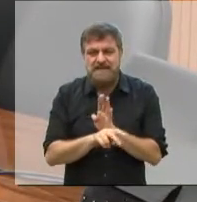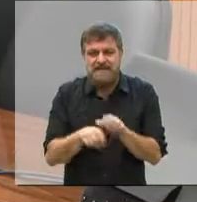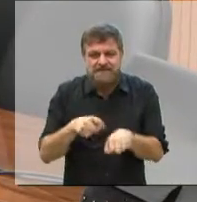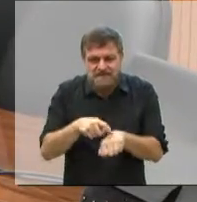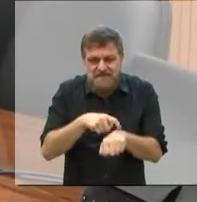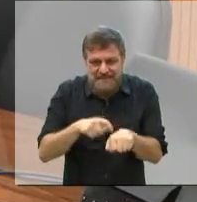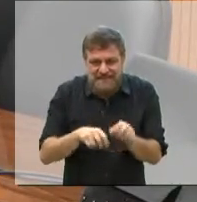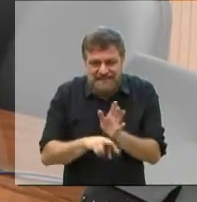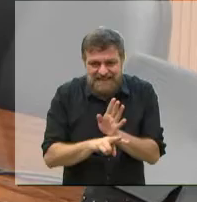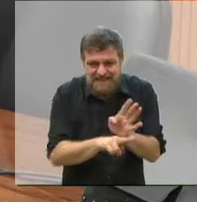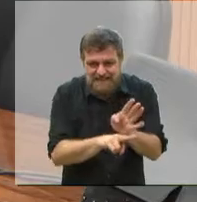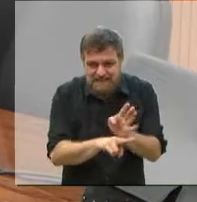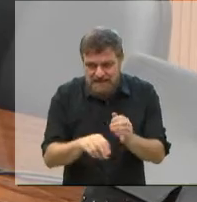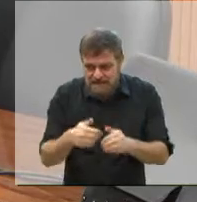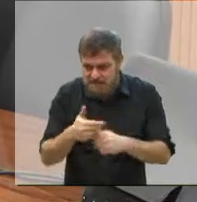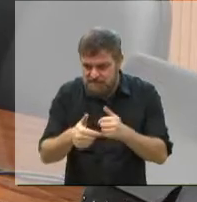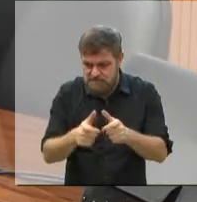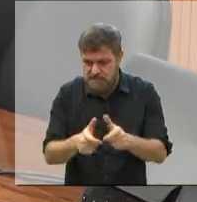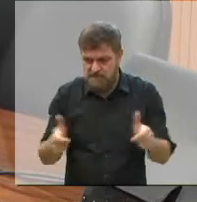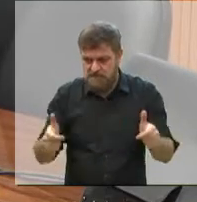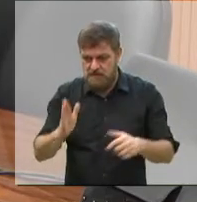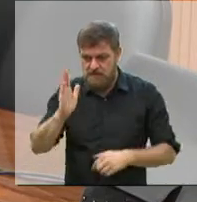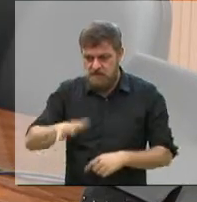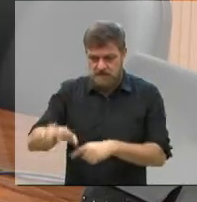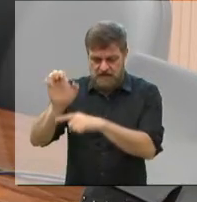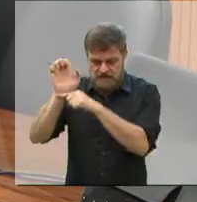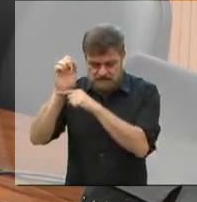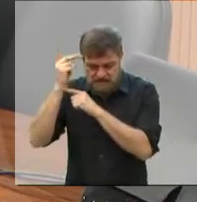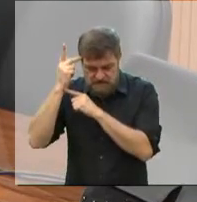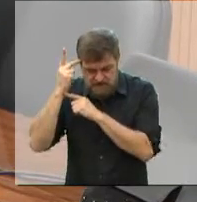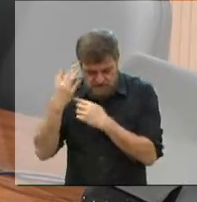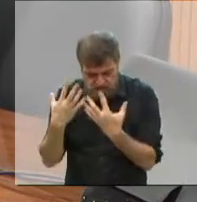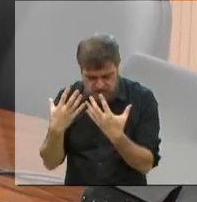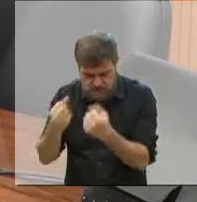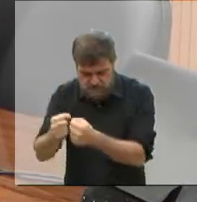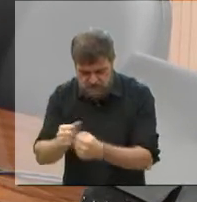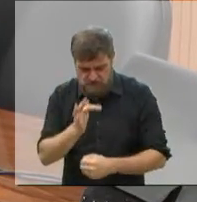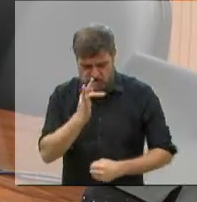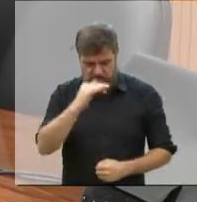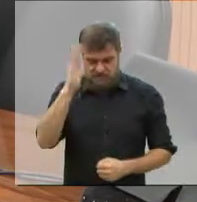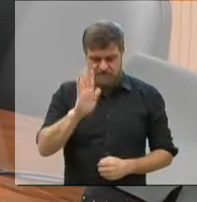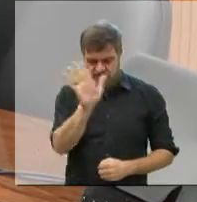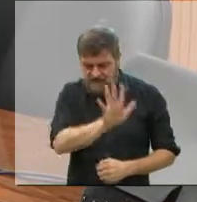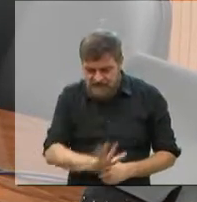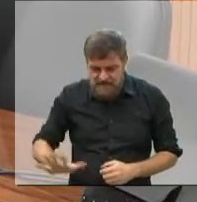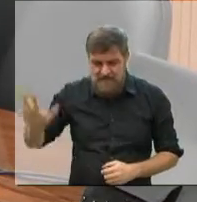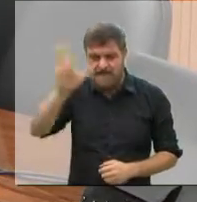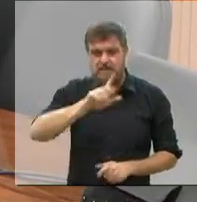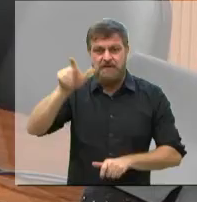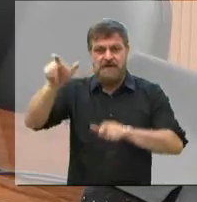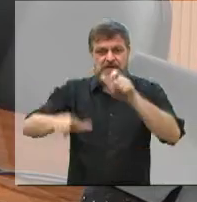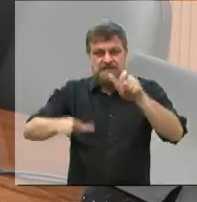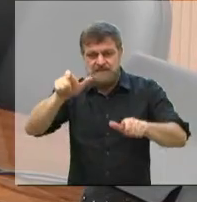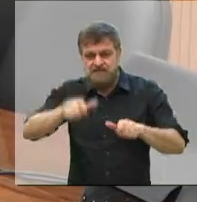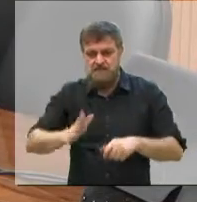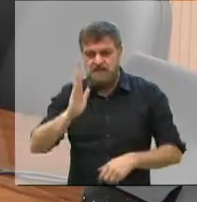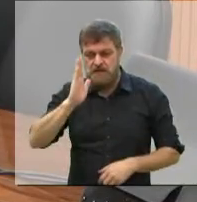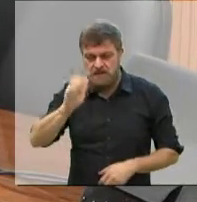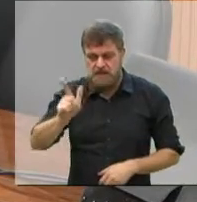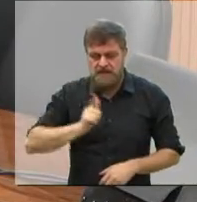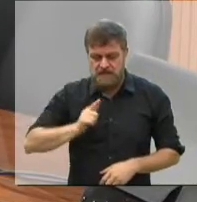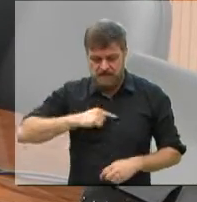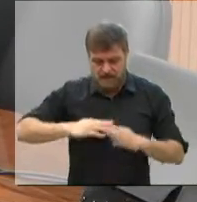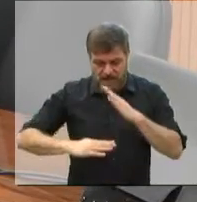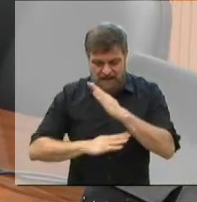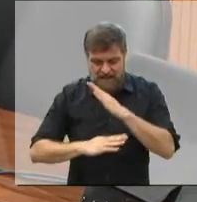veja bem, a nível estadual, a nível federal, já essas pessoas já estão ouvindo coisa que saiu